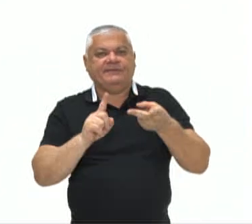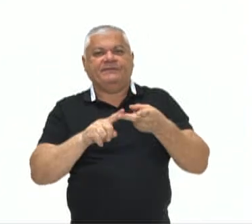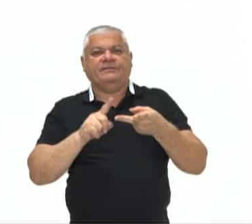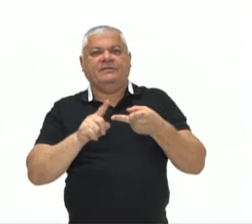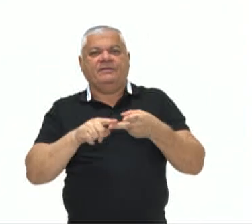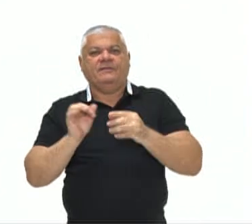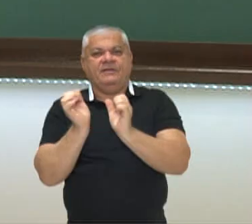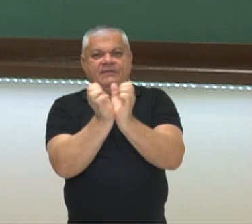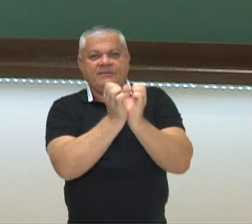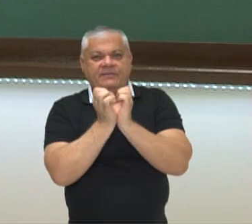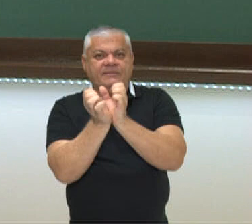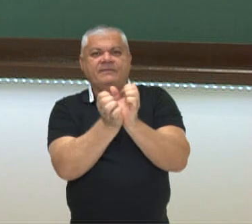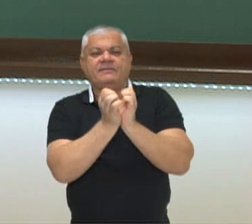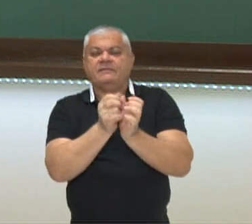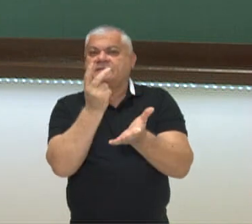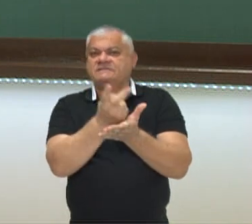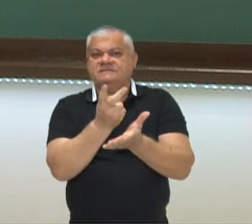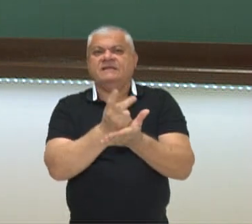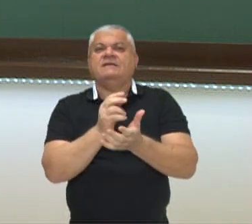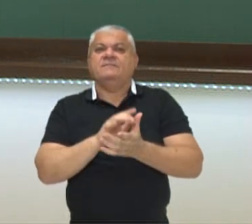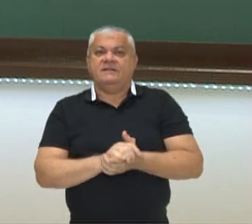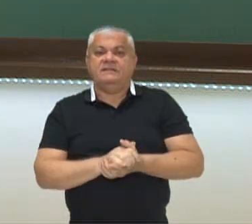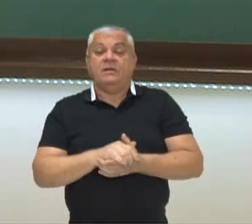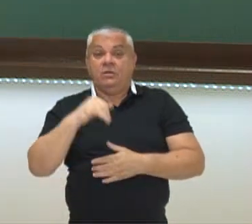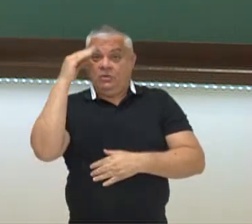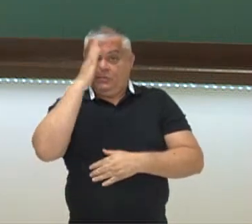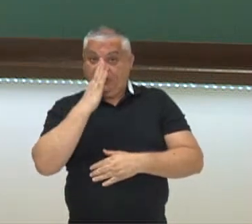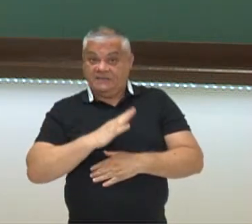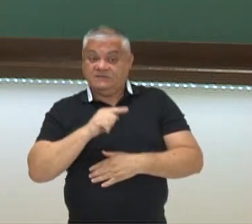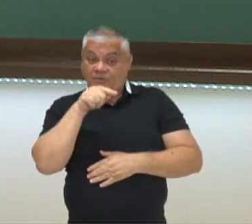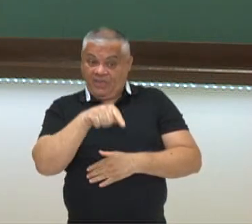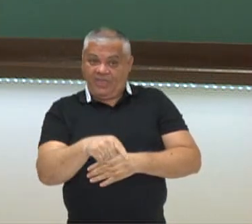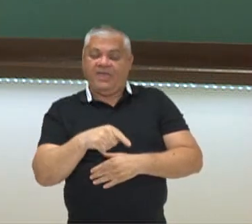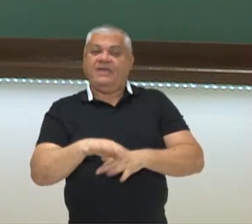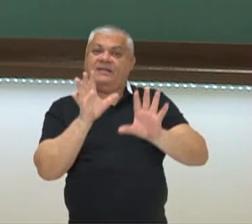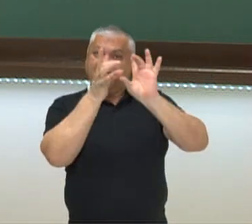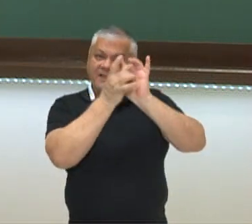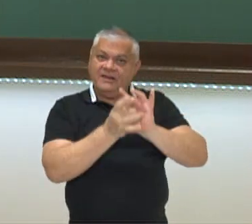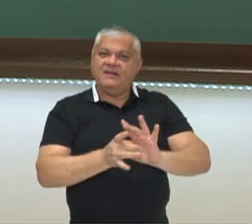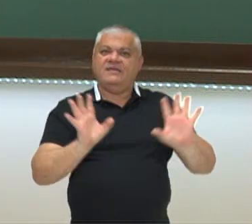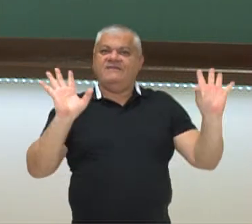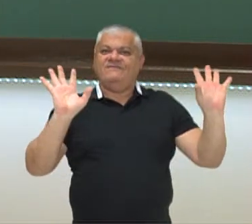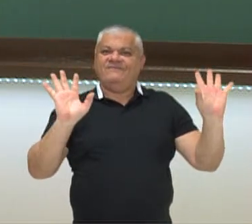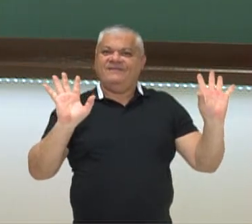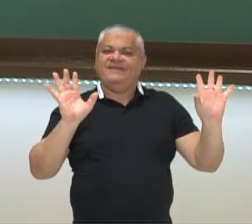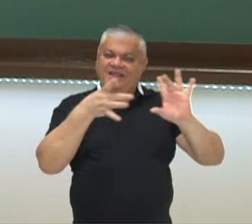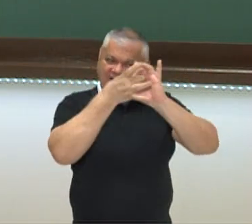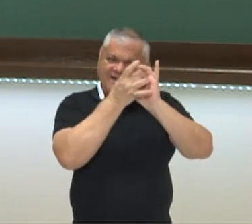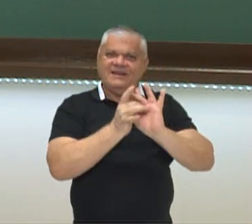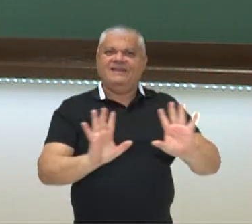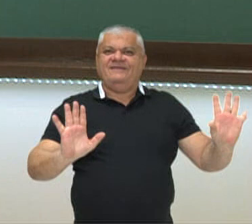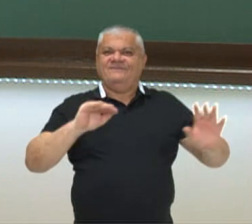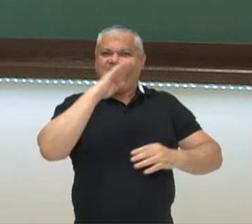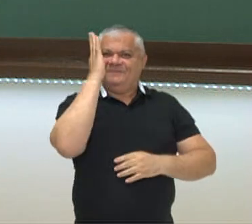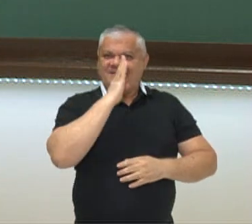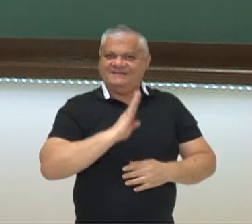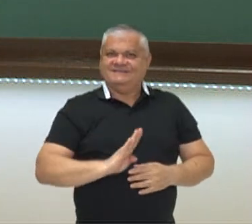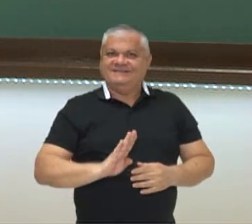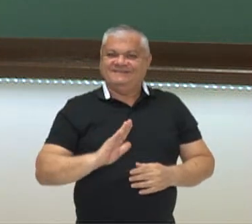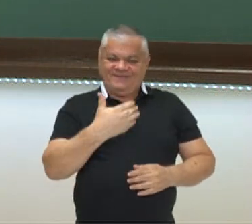escravidão, ou seja, contradições, já que o Estado liberal partia-se da premissa da liberdade, por exemplo,